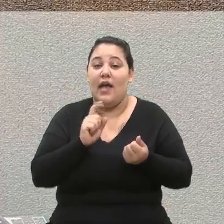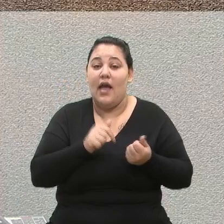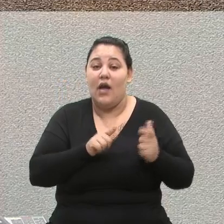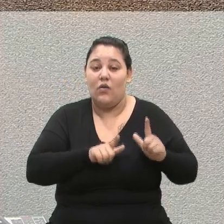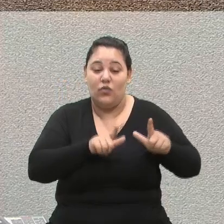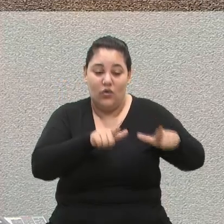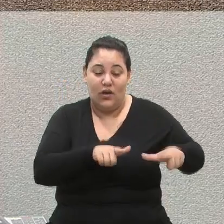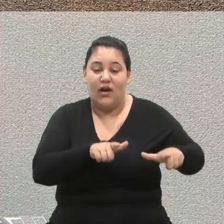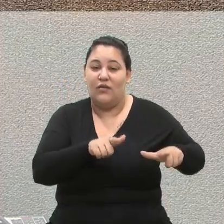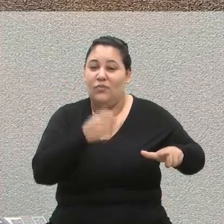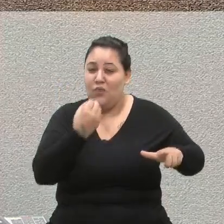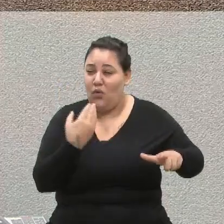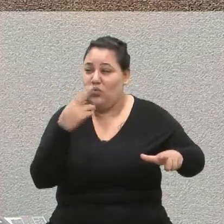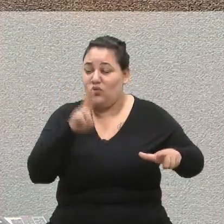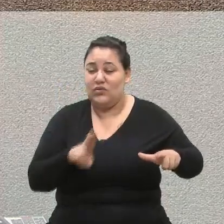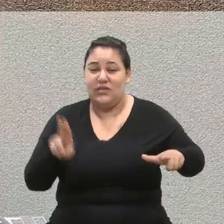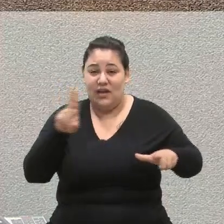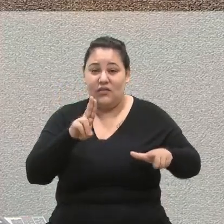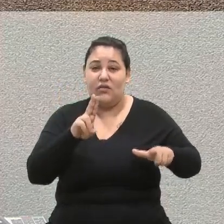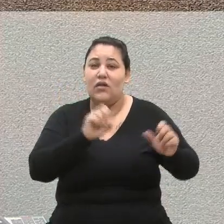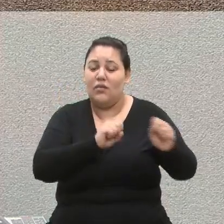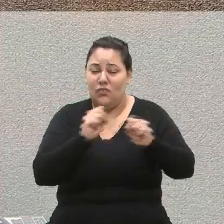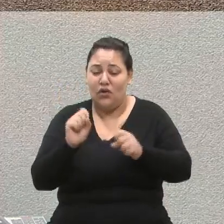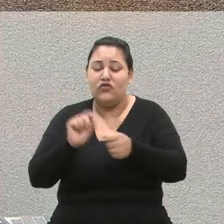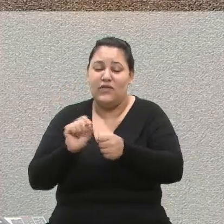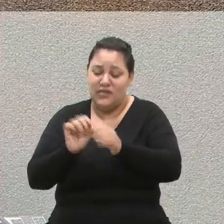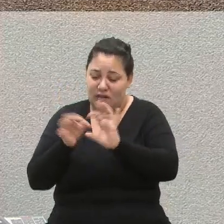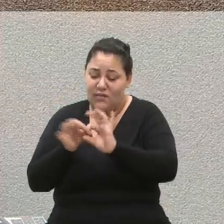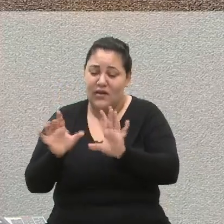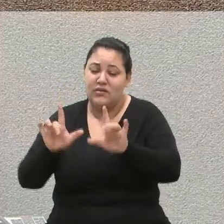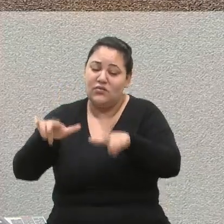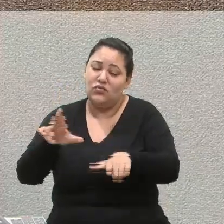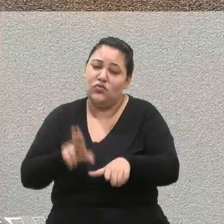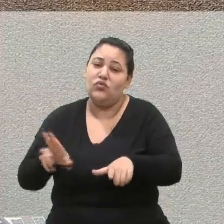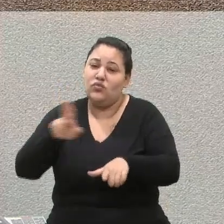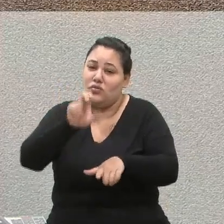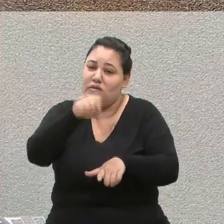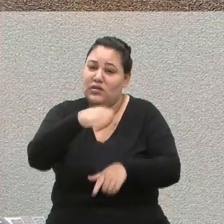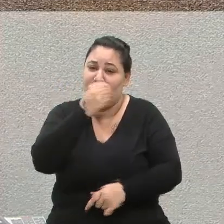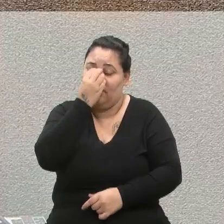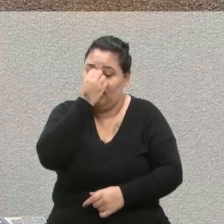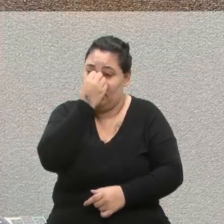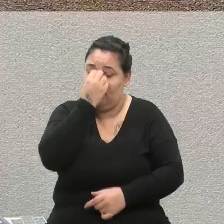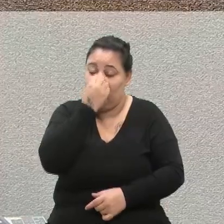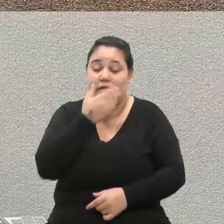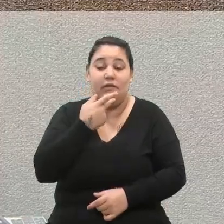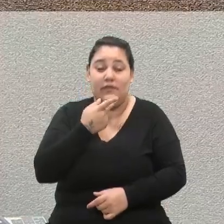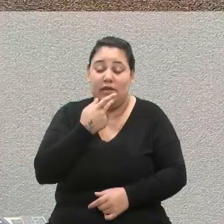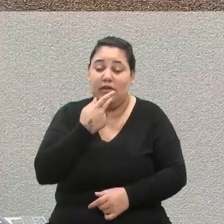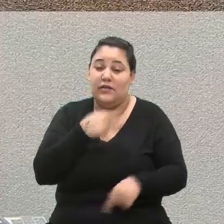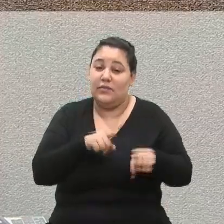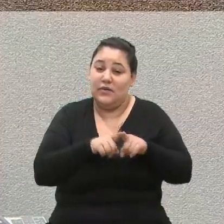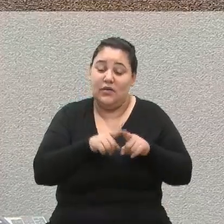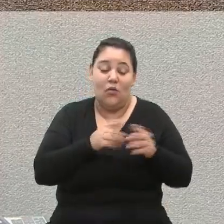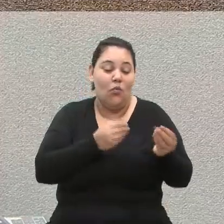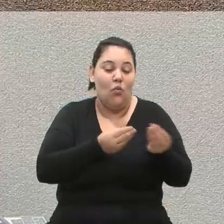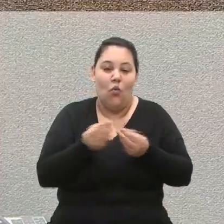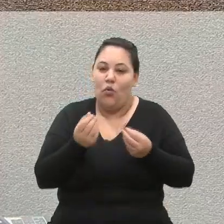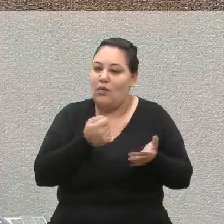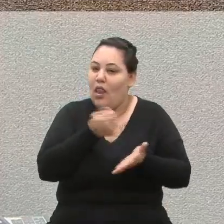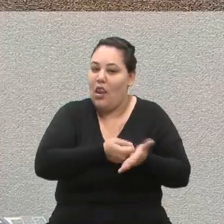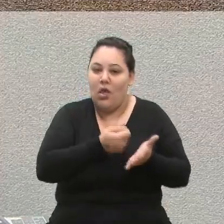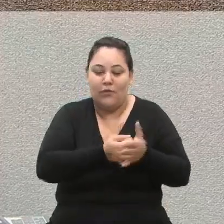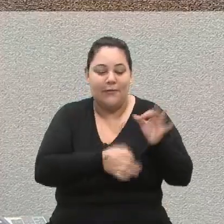bem usado e que pode ser feito termo de cessão. E dizer, presidente, que depois de inúmeras batalhas judiciais que nós tivemos naquela